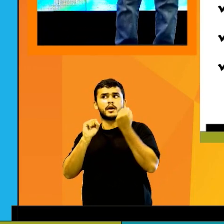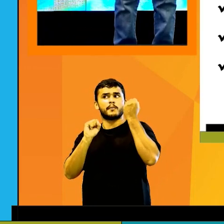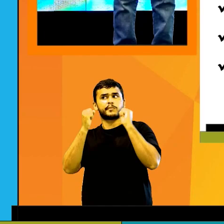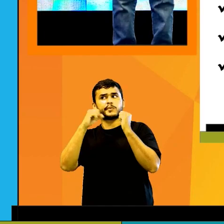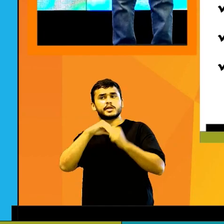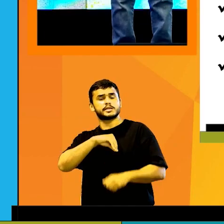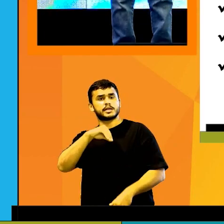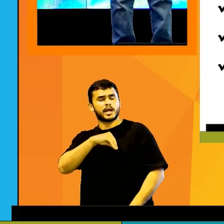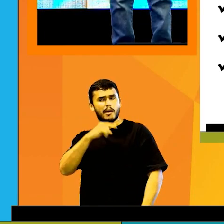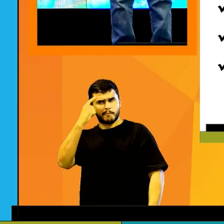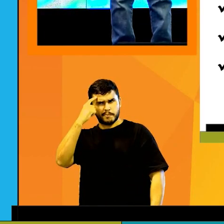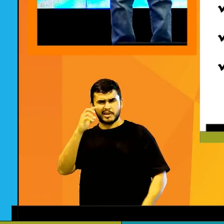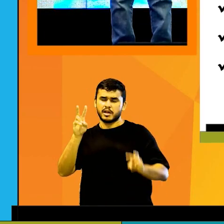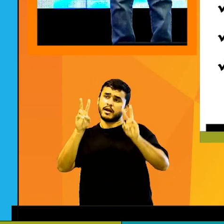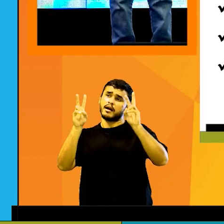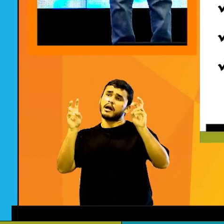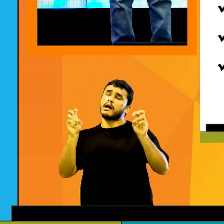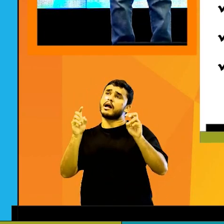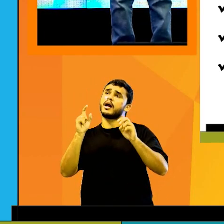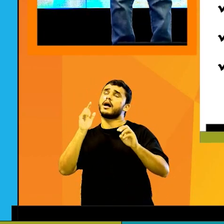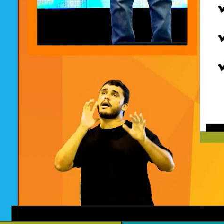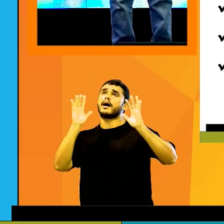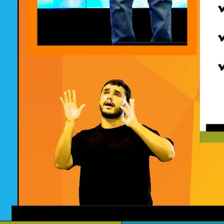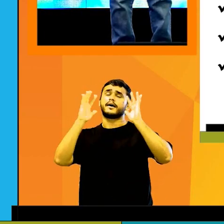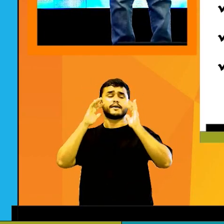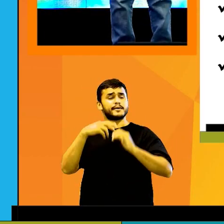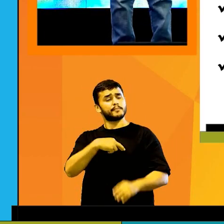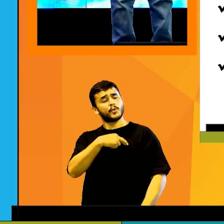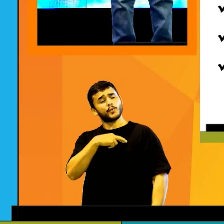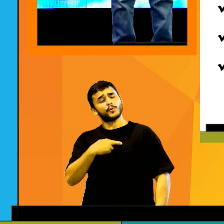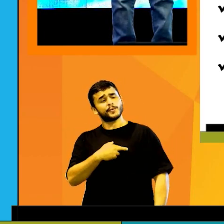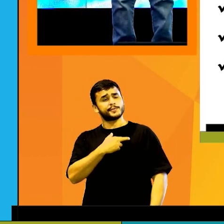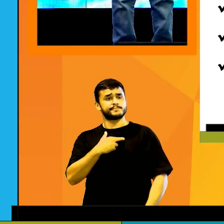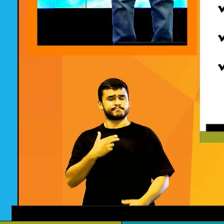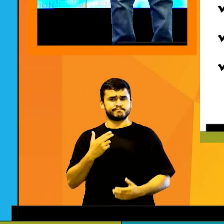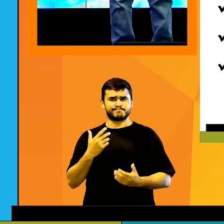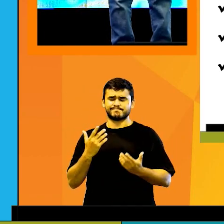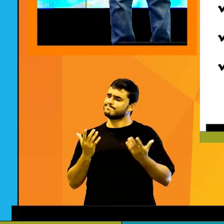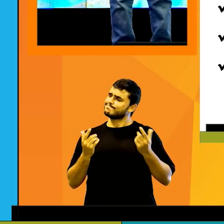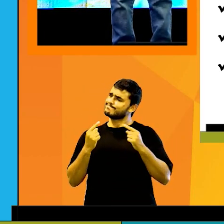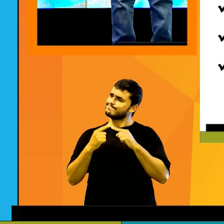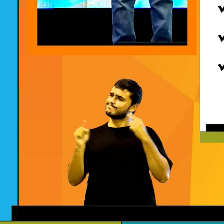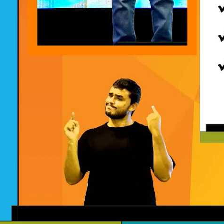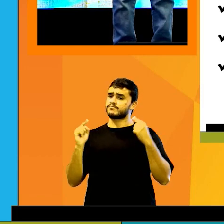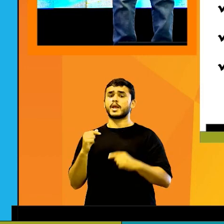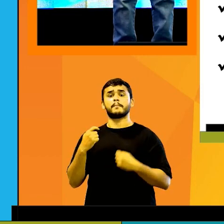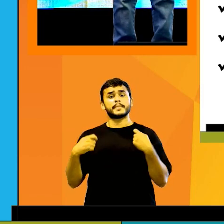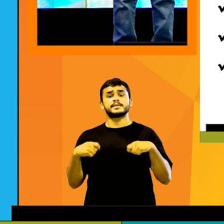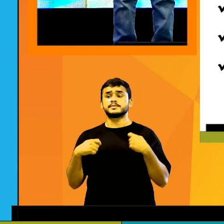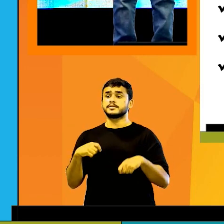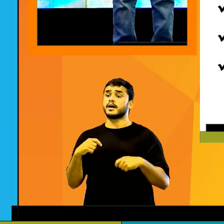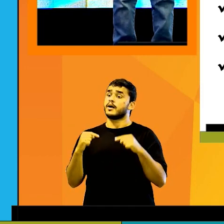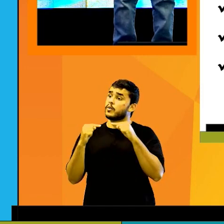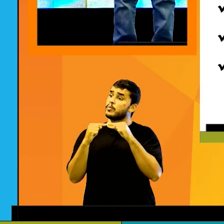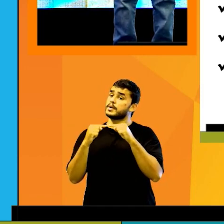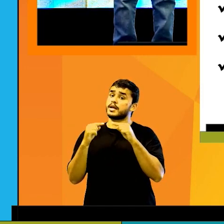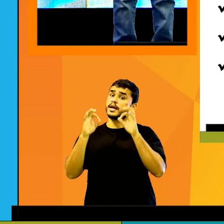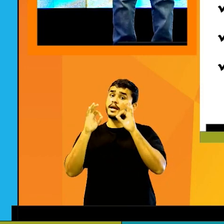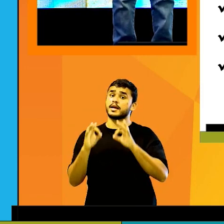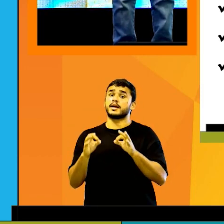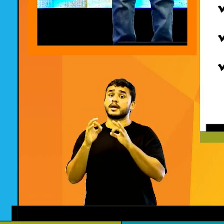mais escrevessem histórias imaginárias, lúdicas, idealizantes, que escrevessem poemas e